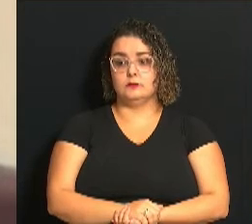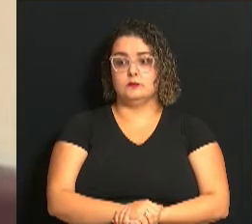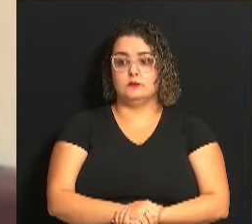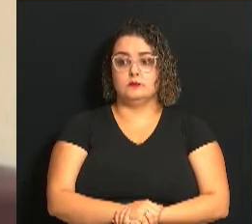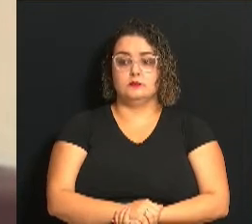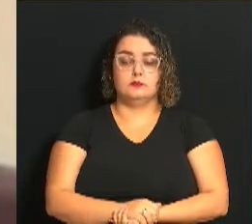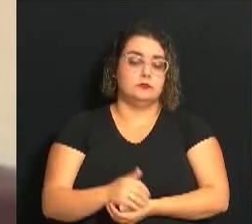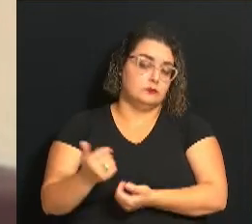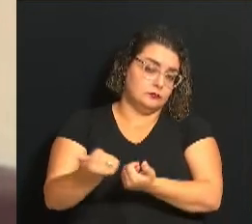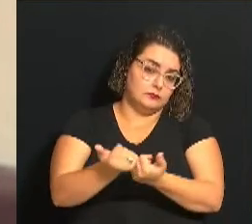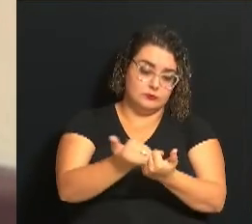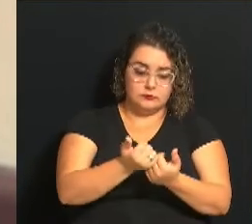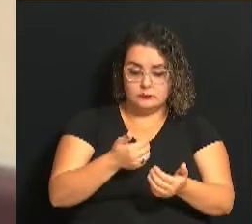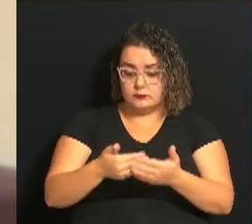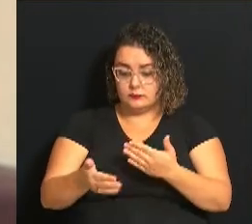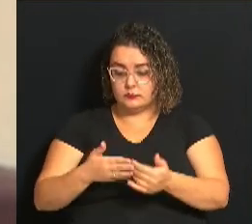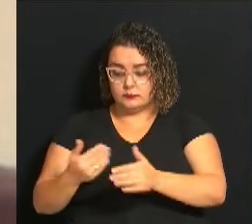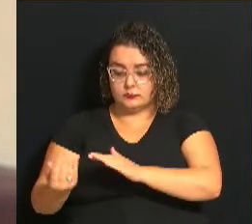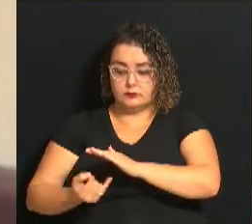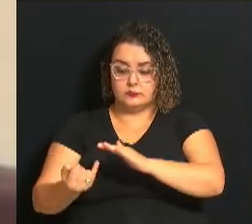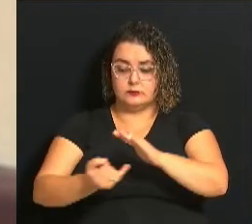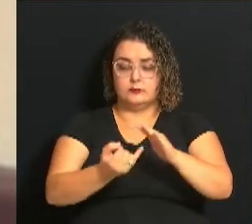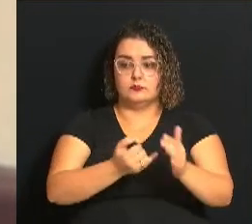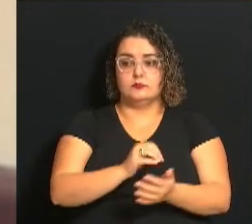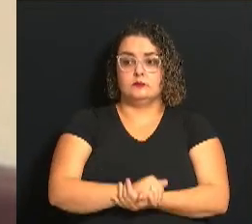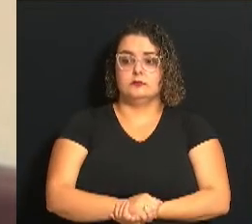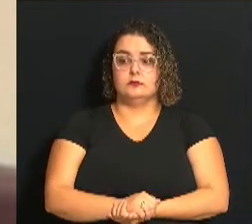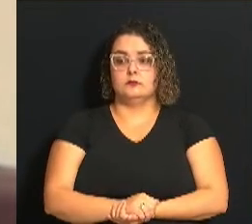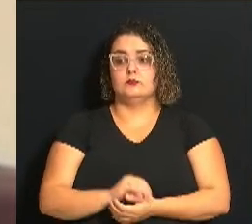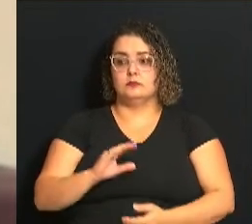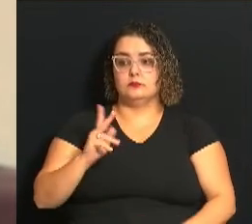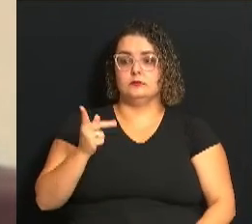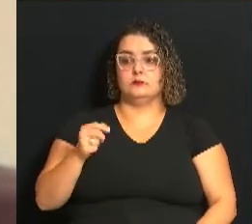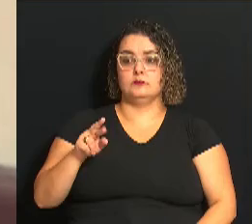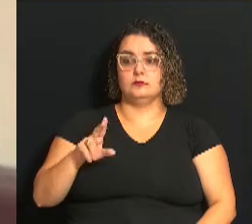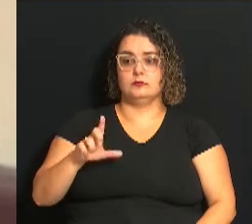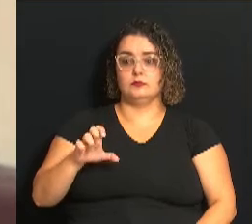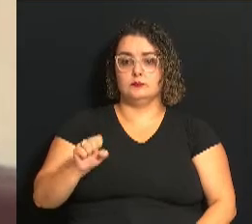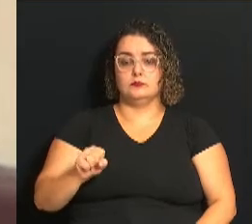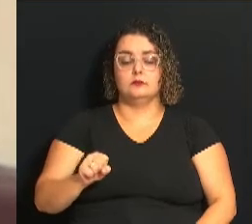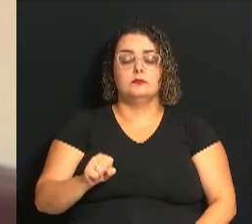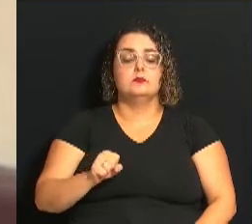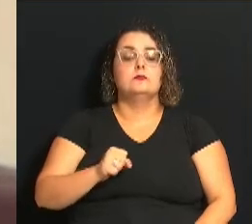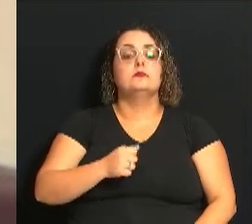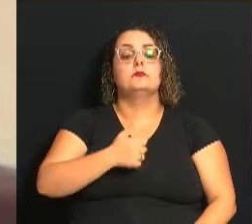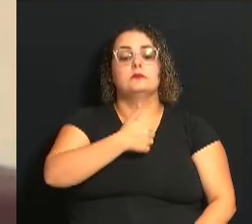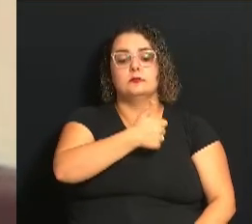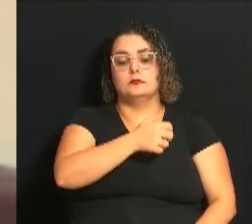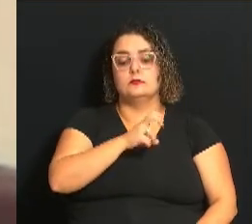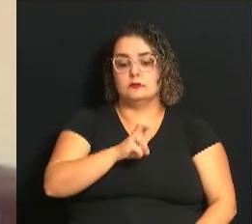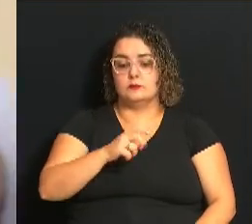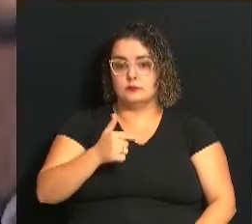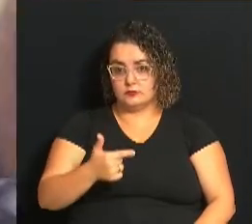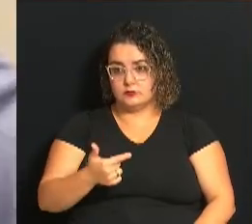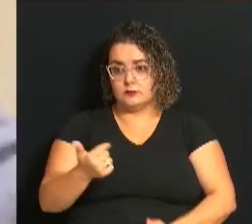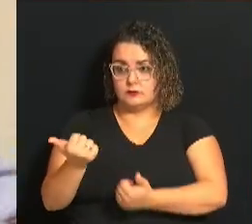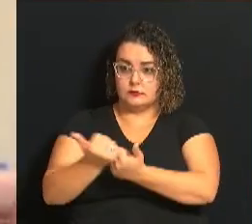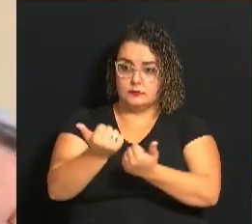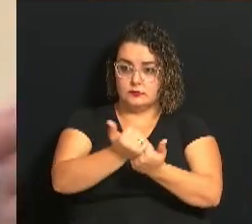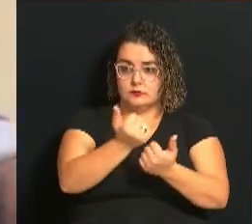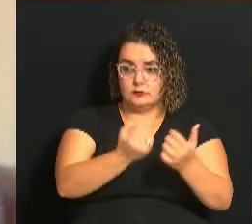instituição. Então, nós temos aí, como o Charles falou, hoje 152 cargos criados lá